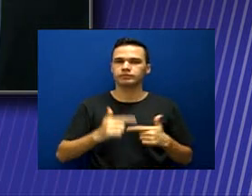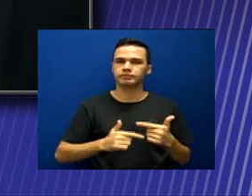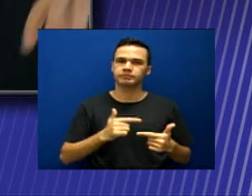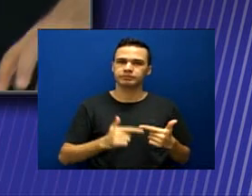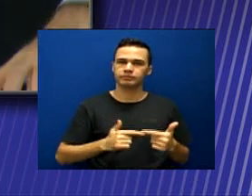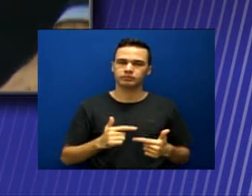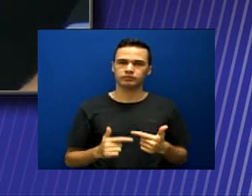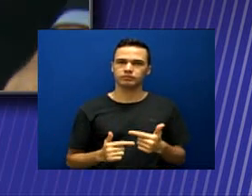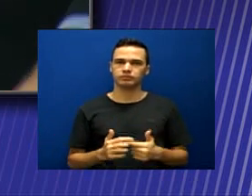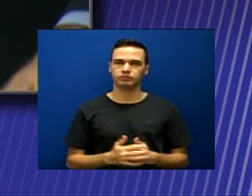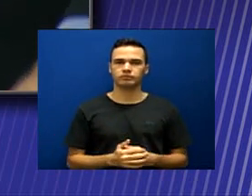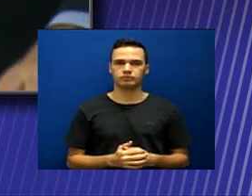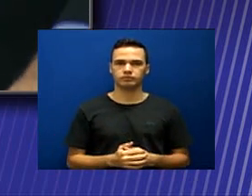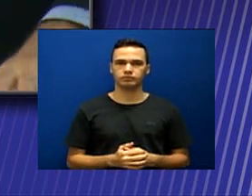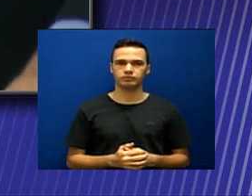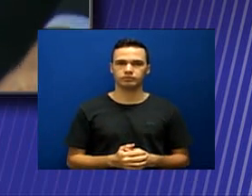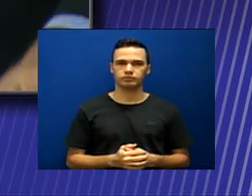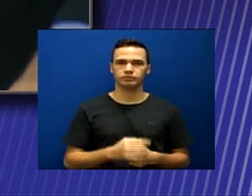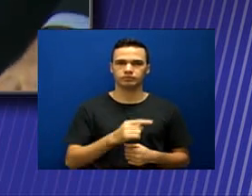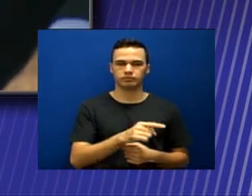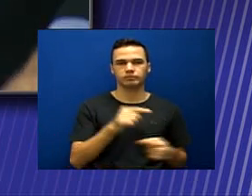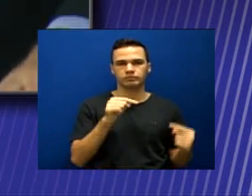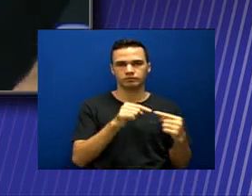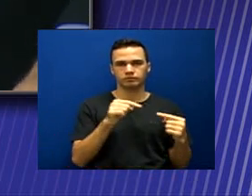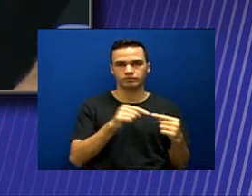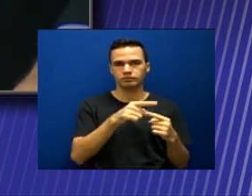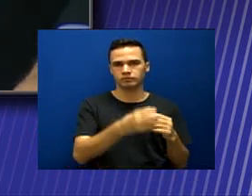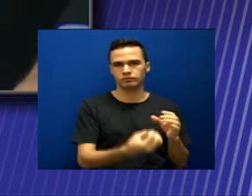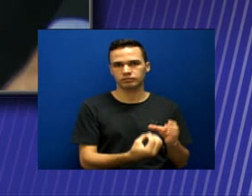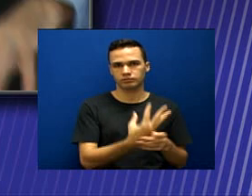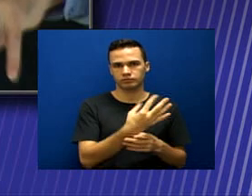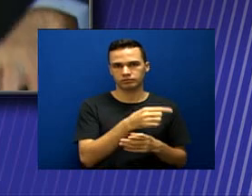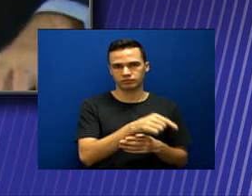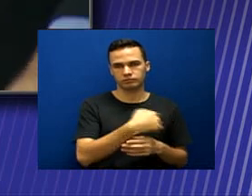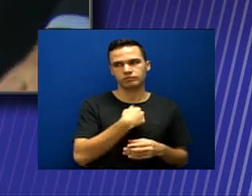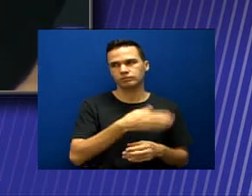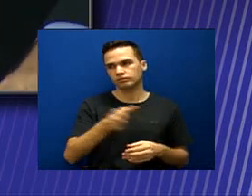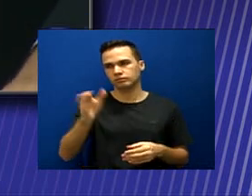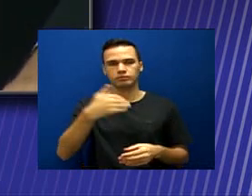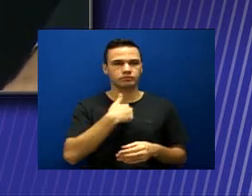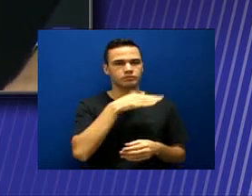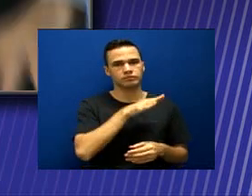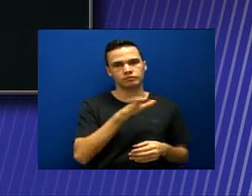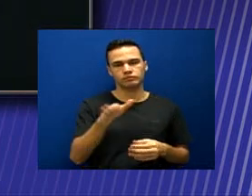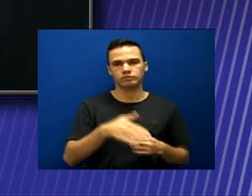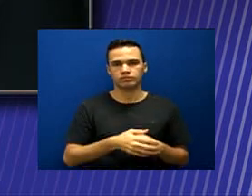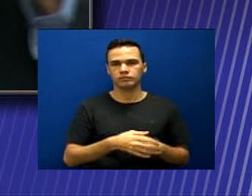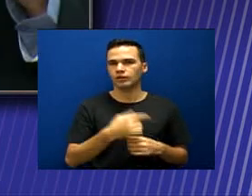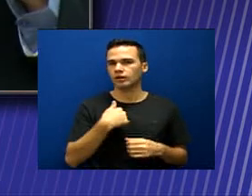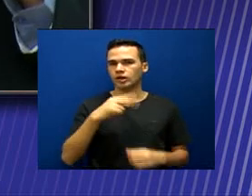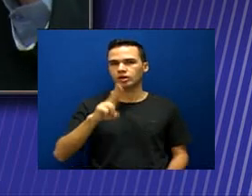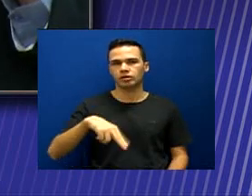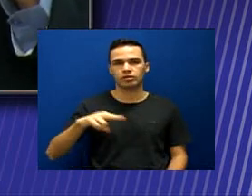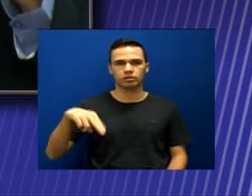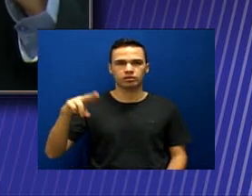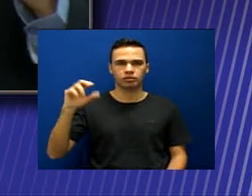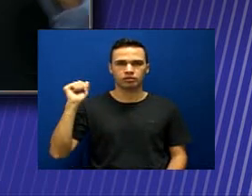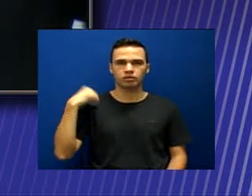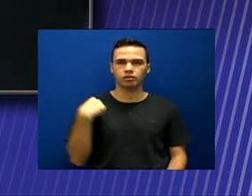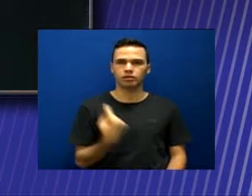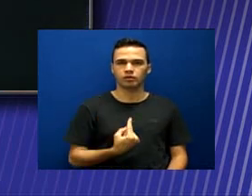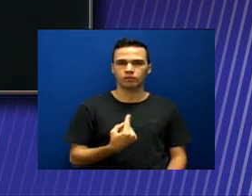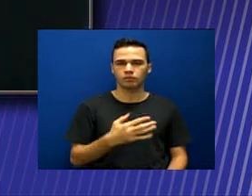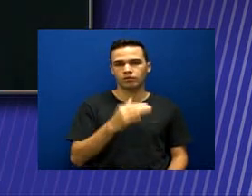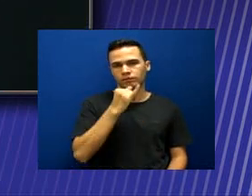trabalho desse cargo que está sendo criado aqui. Eu sempre fiz um pouco. Eu nunca fiz tão somente